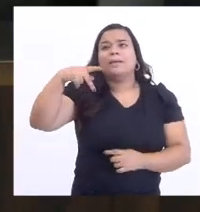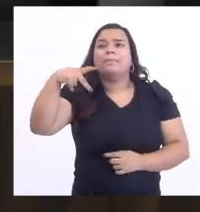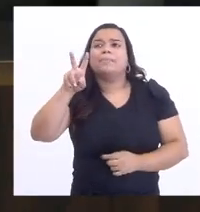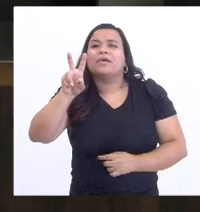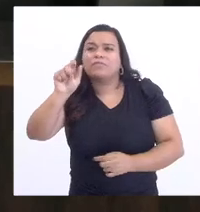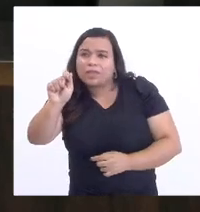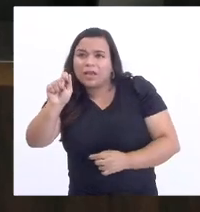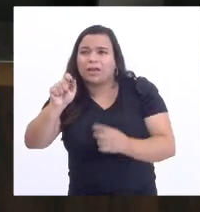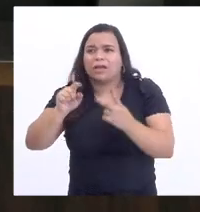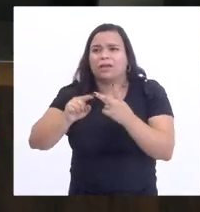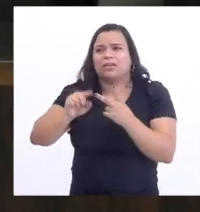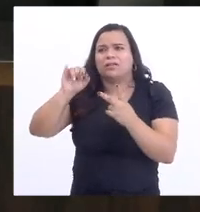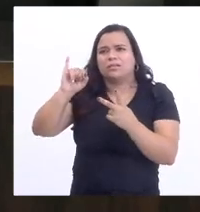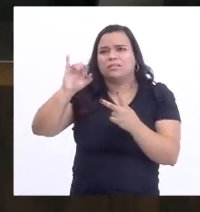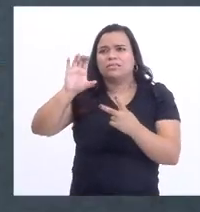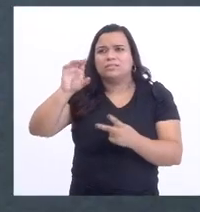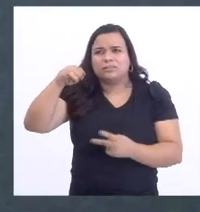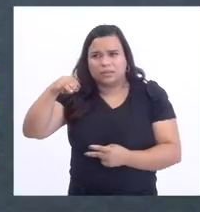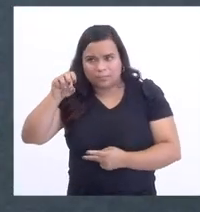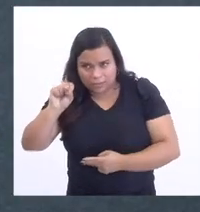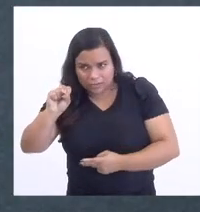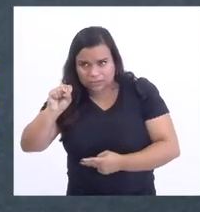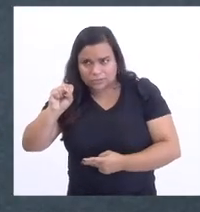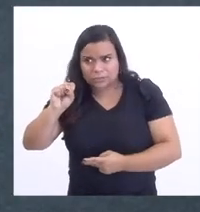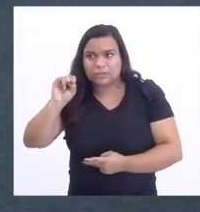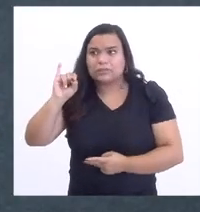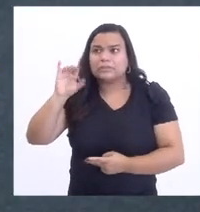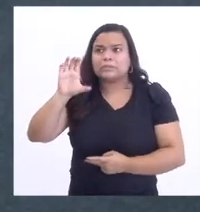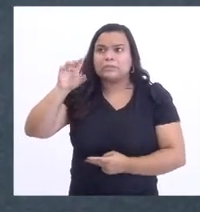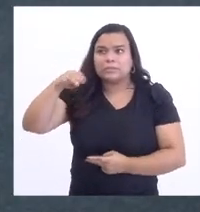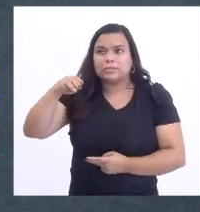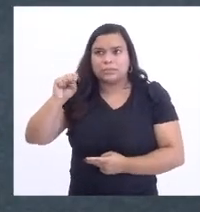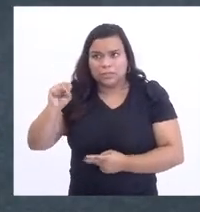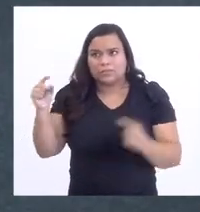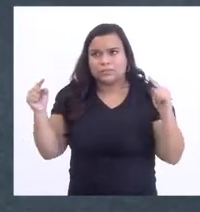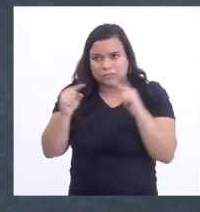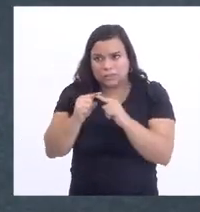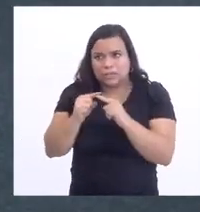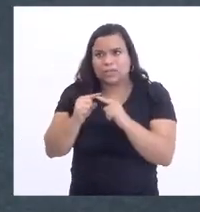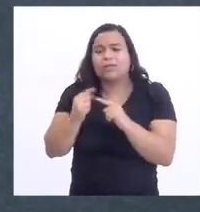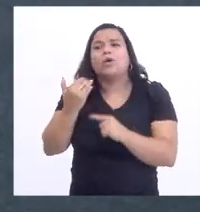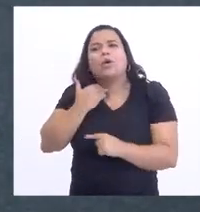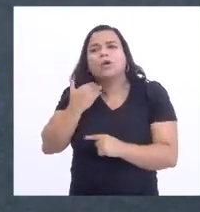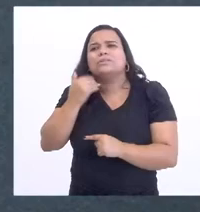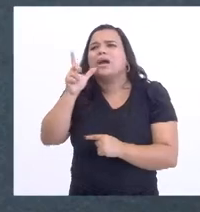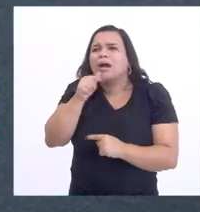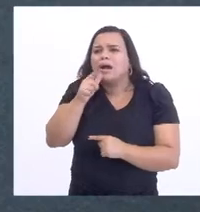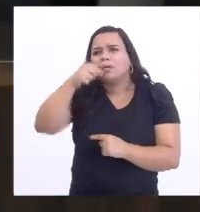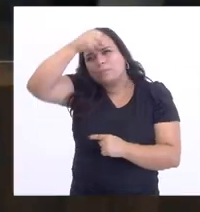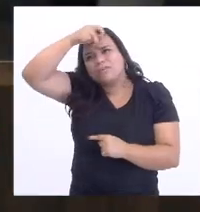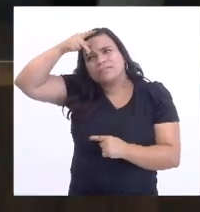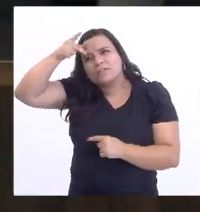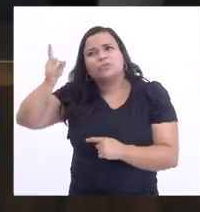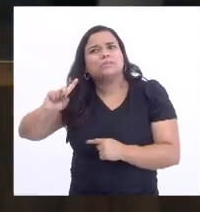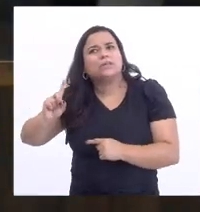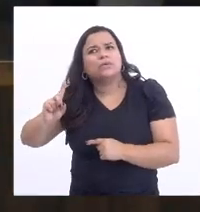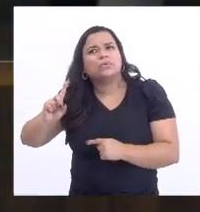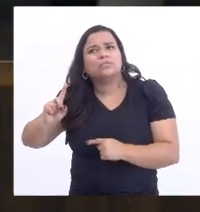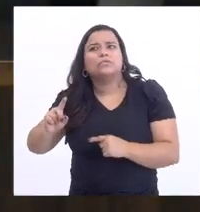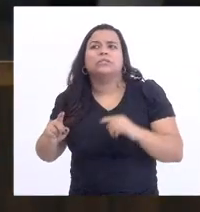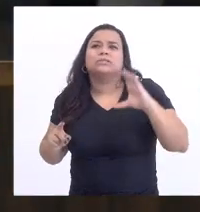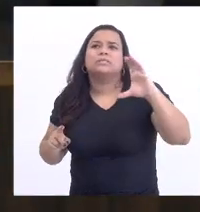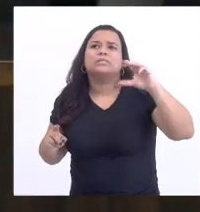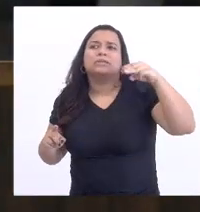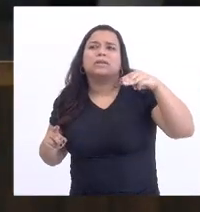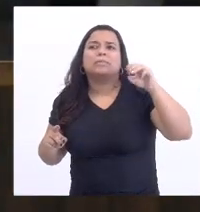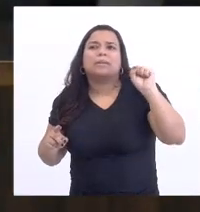e ICMS. São... Então, e o ICMS entra também a conta de água da prefeitura, ou não? ICMS é a